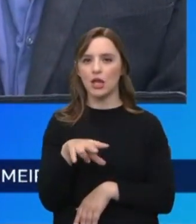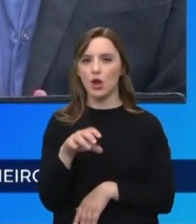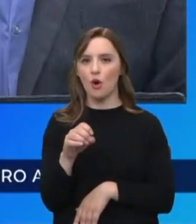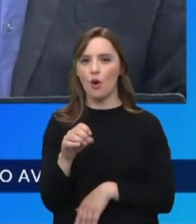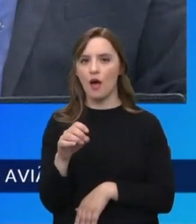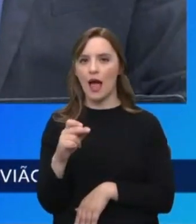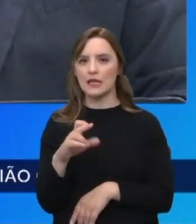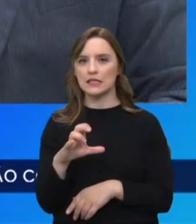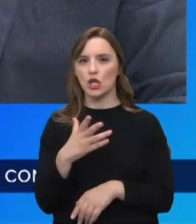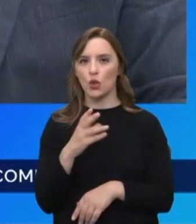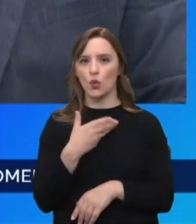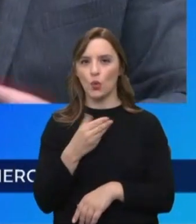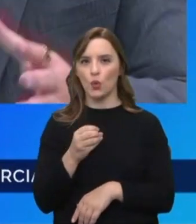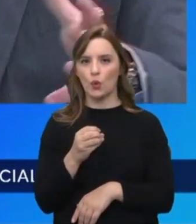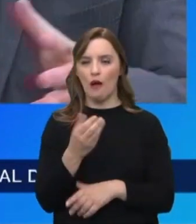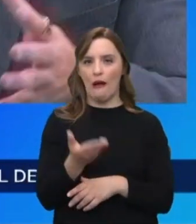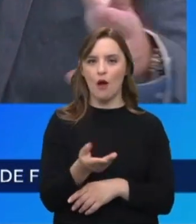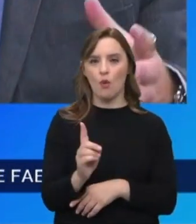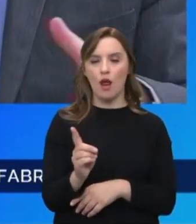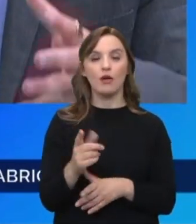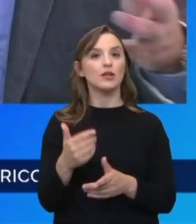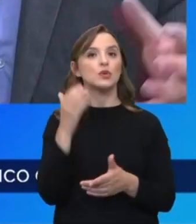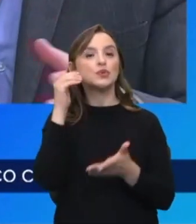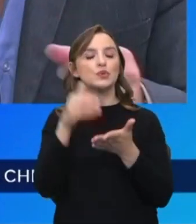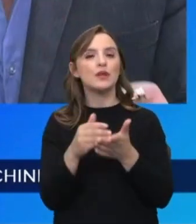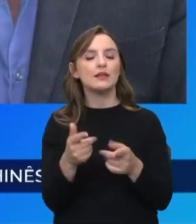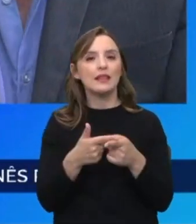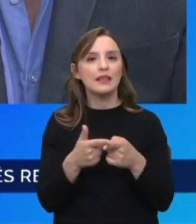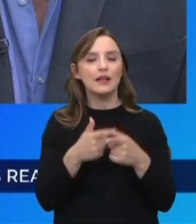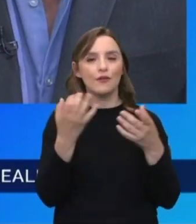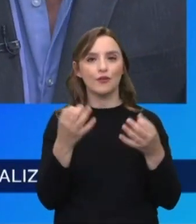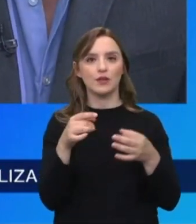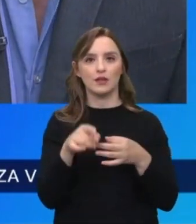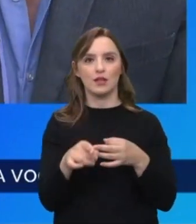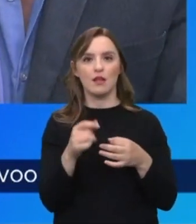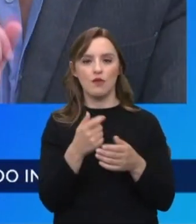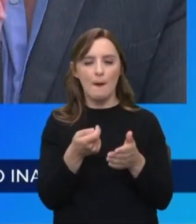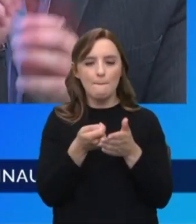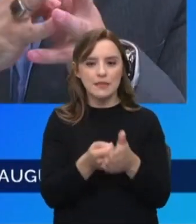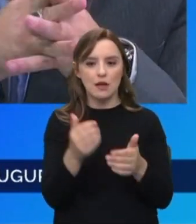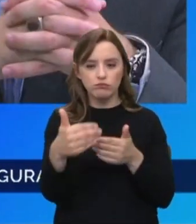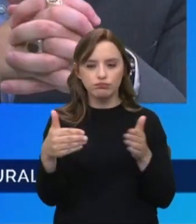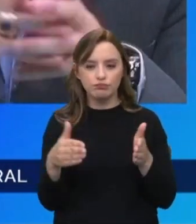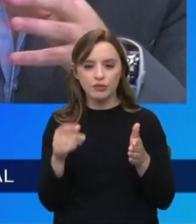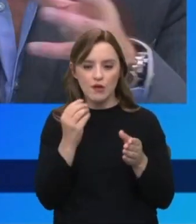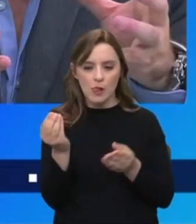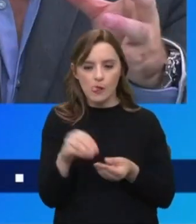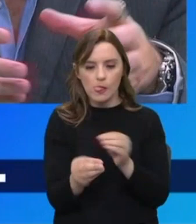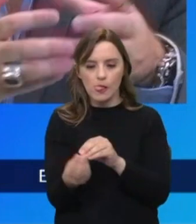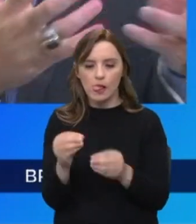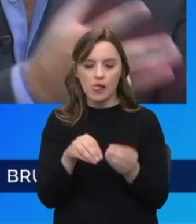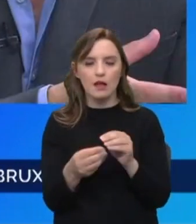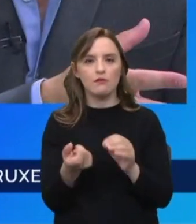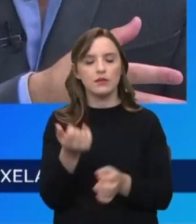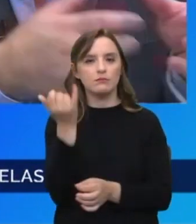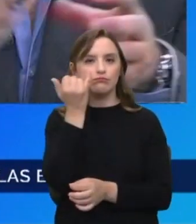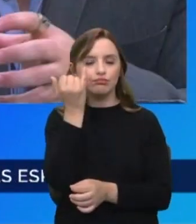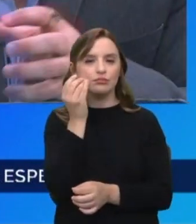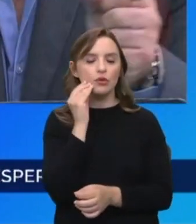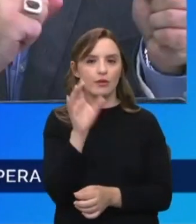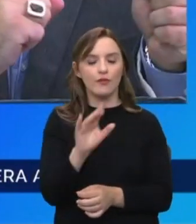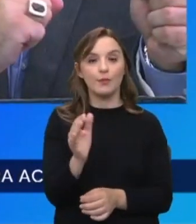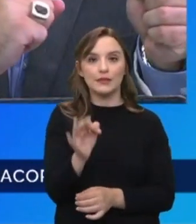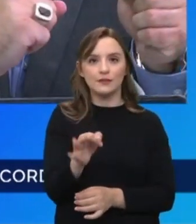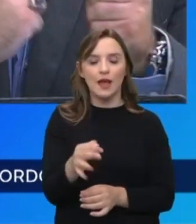os resultados são interessantíssimos. Nessa câmara de pressão onde juntaram tudo isto, eles conseguiram, então, simular a atmosfera primitiva, estes ferros,